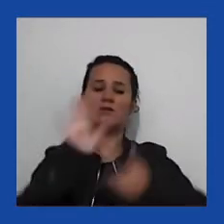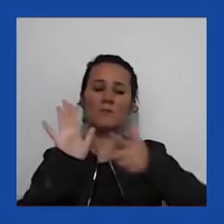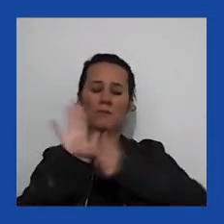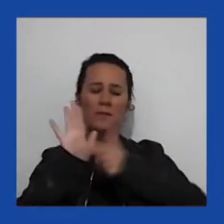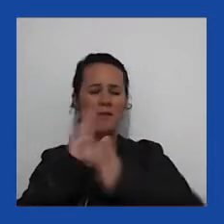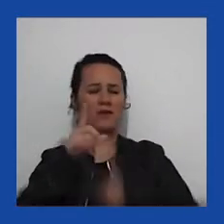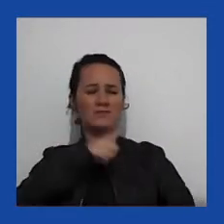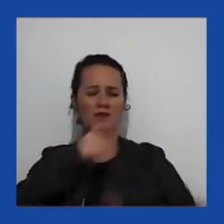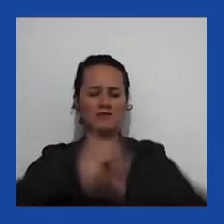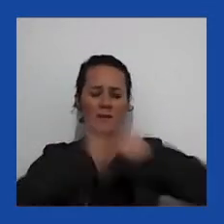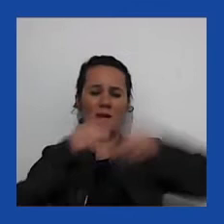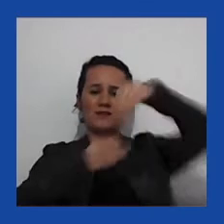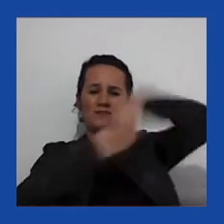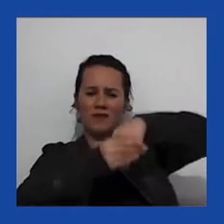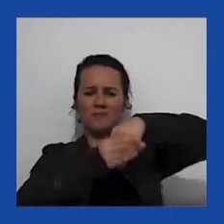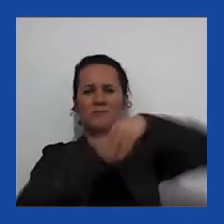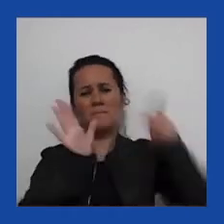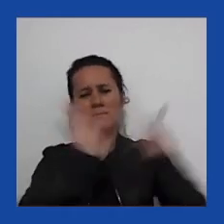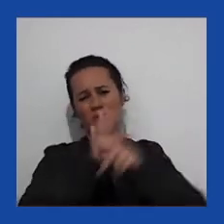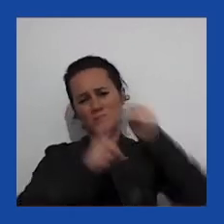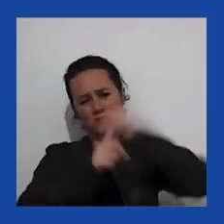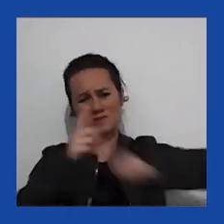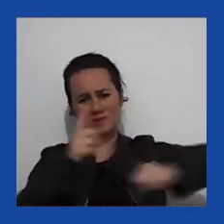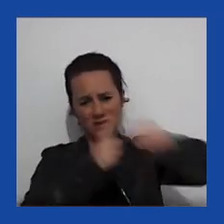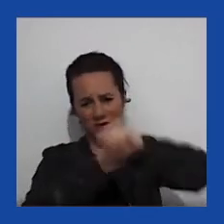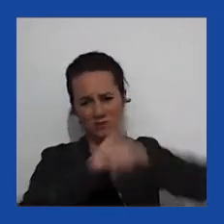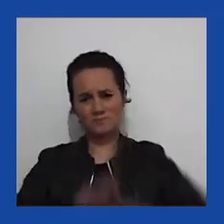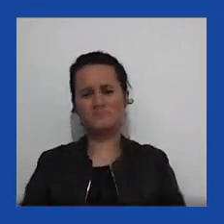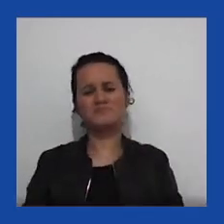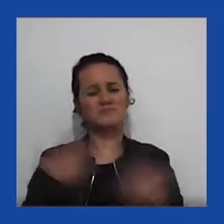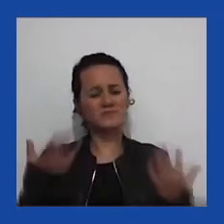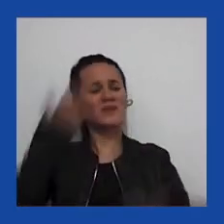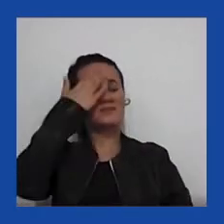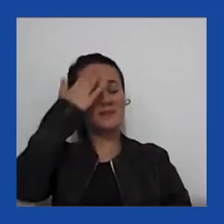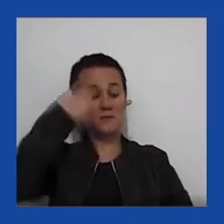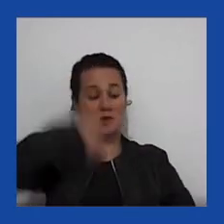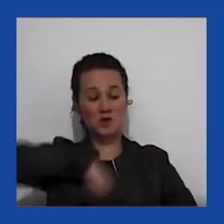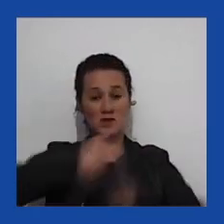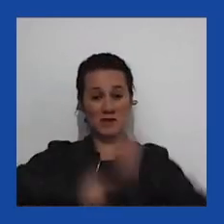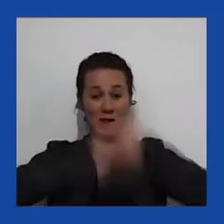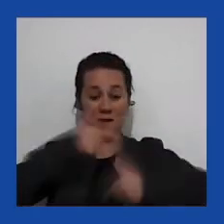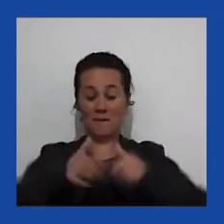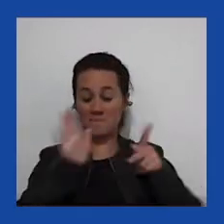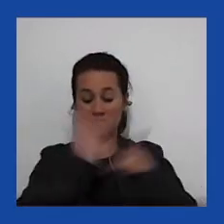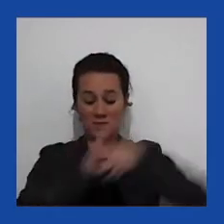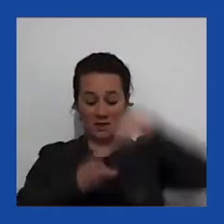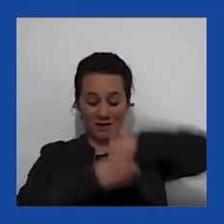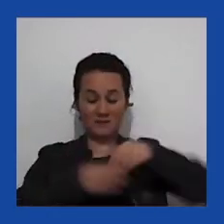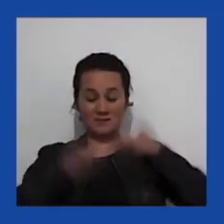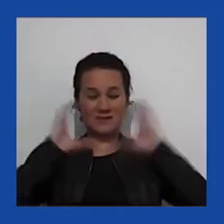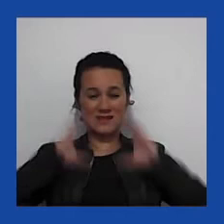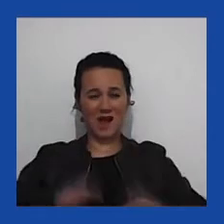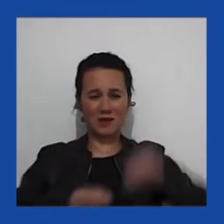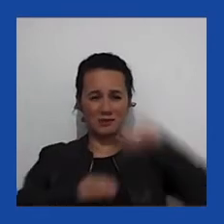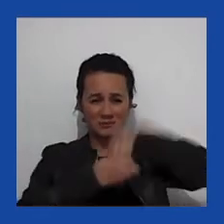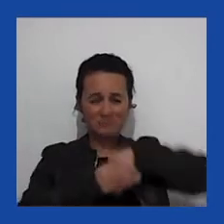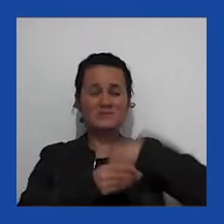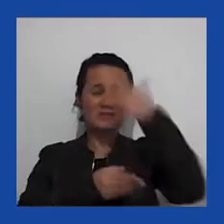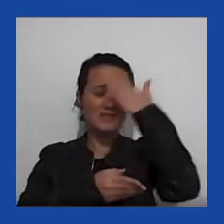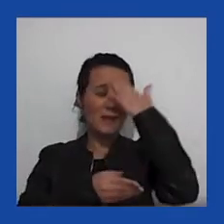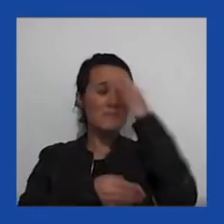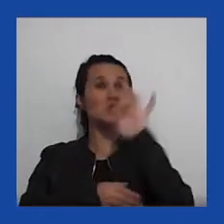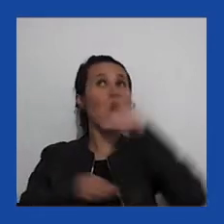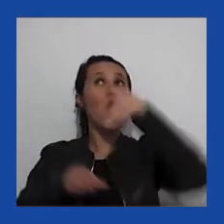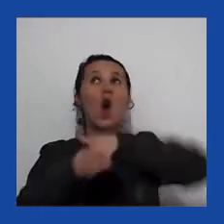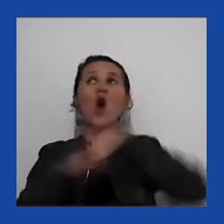na sociedade, né? Mas a gente sabe que ser cidadão é muito mais do que votar. Por isso que nos últimos anos a gente se dedicou a